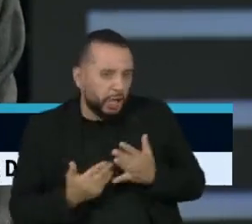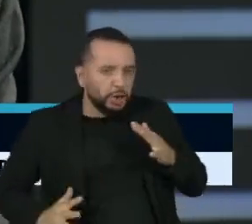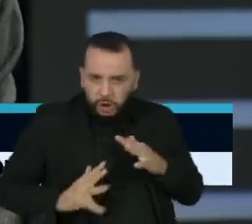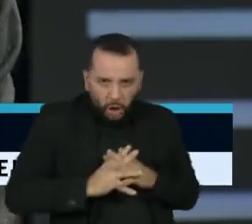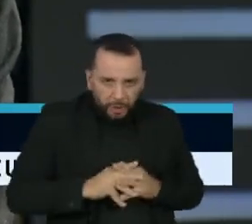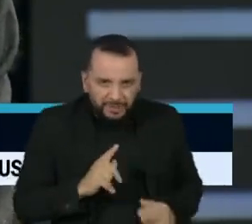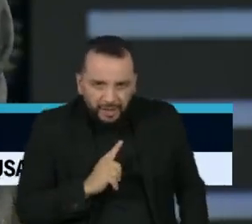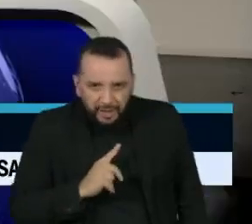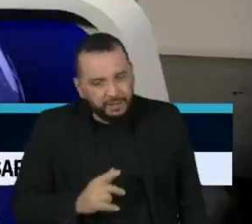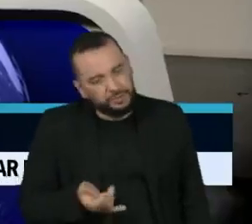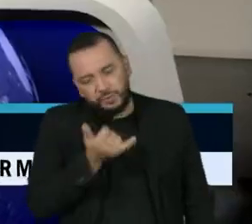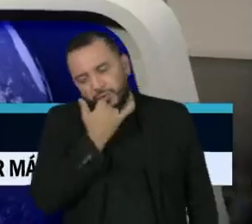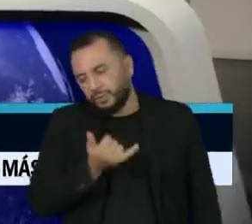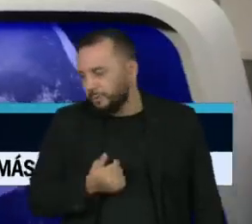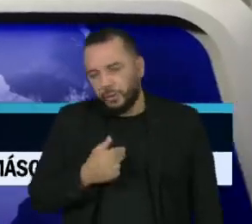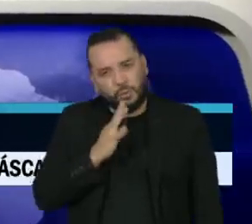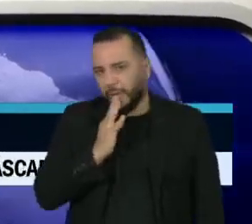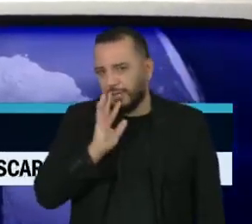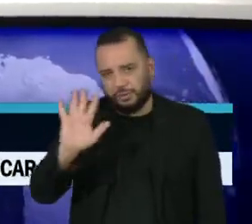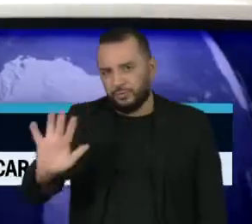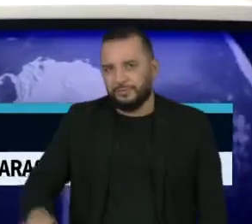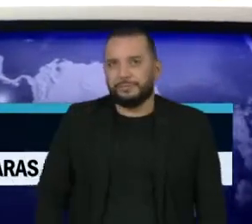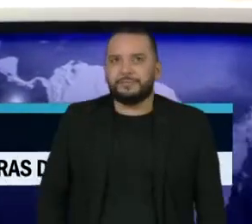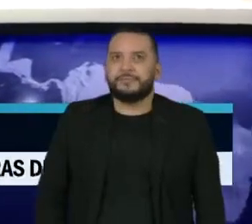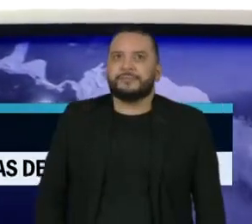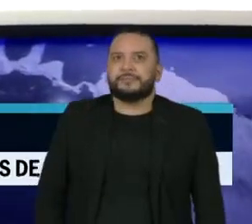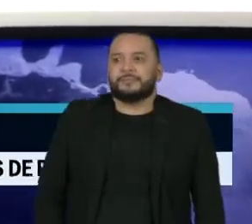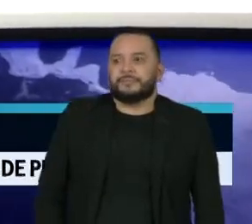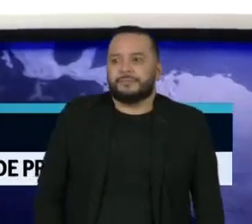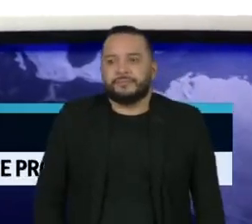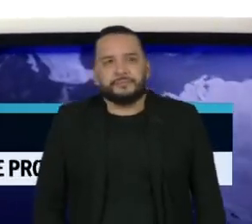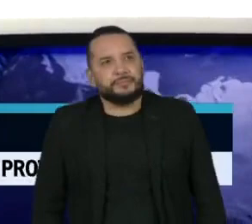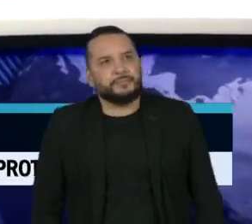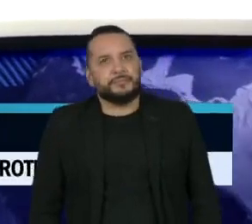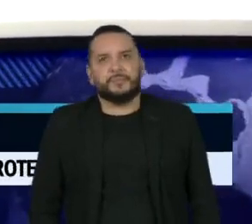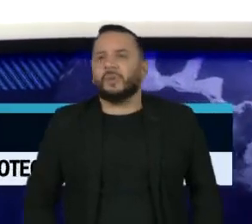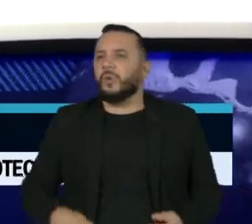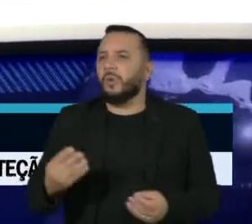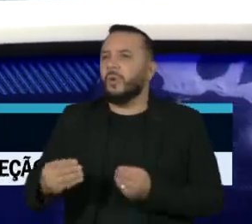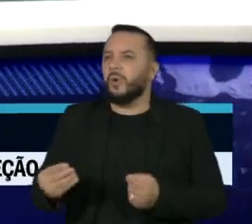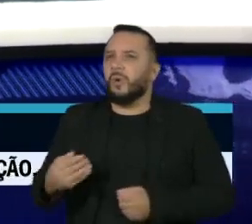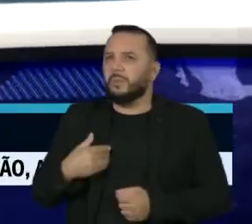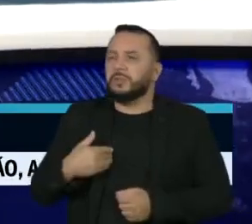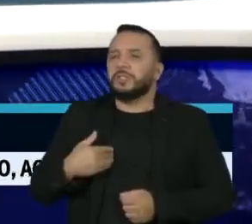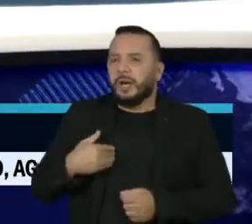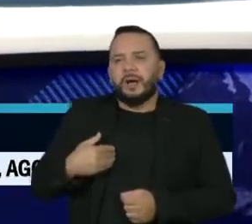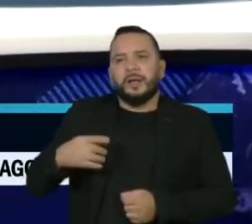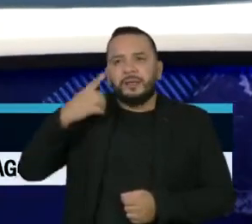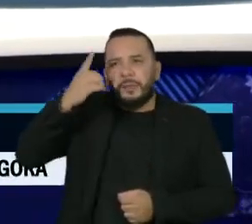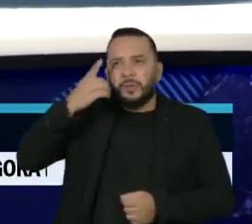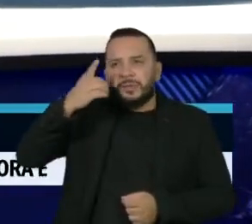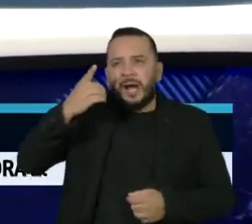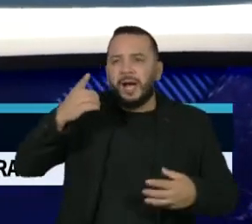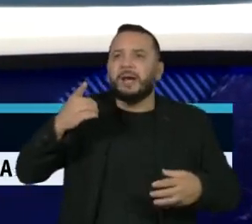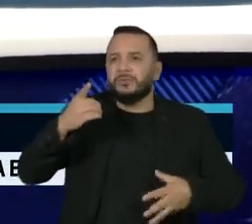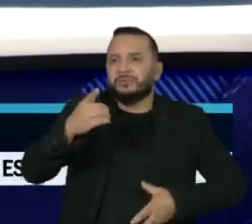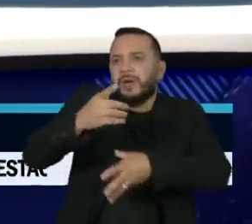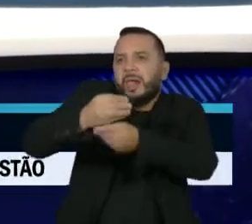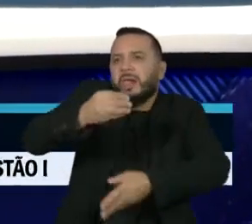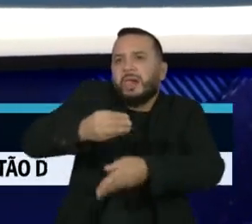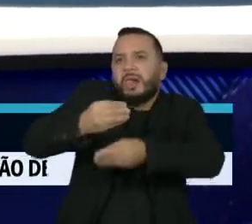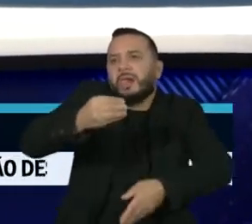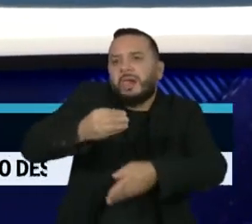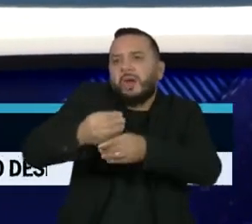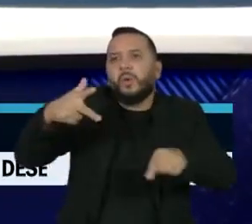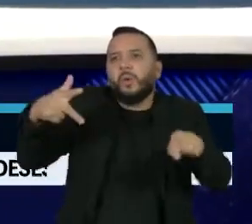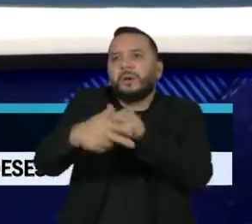nenhum. Vila, qual a chance de governo cortar as emendas de relator para abrir espaço no orçamento de 2022 e dar